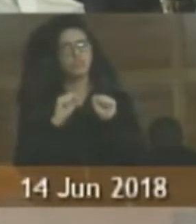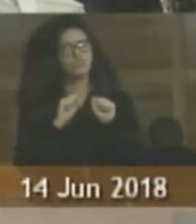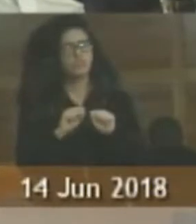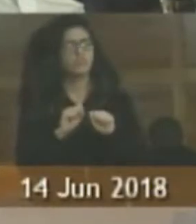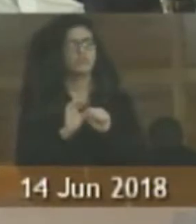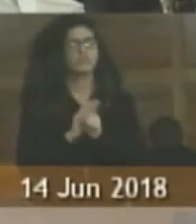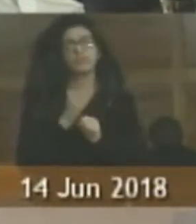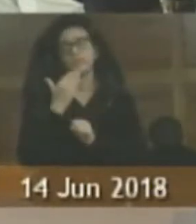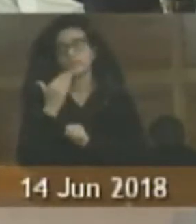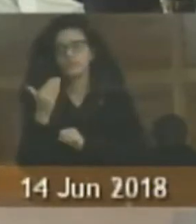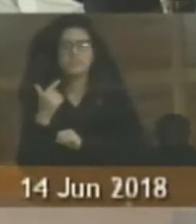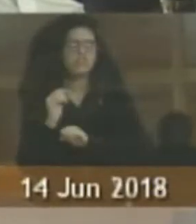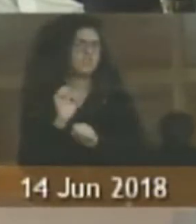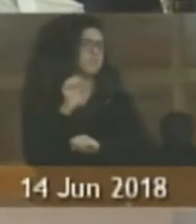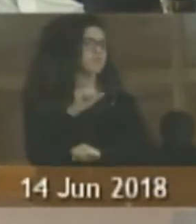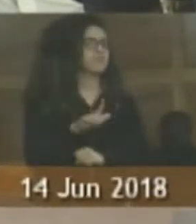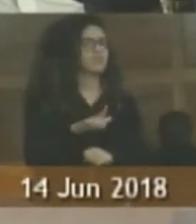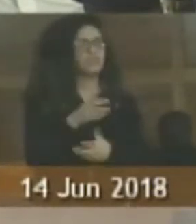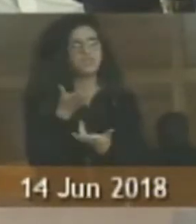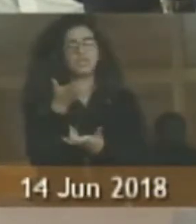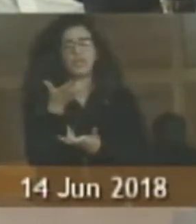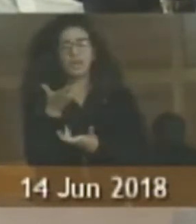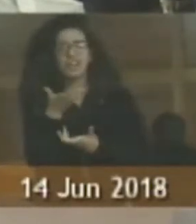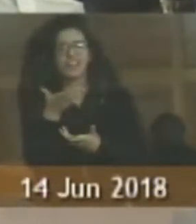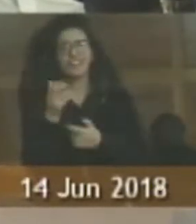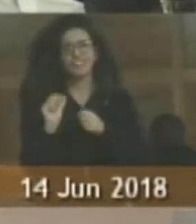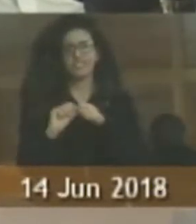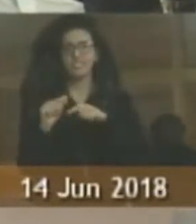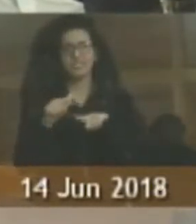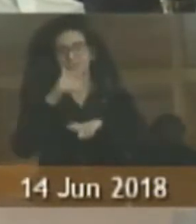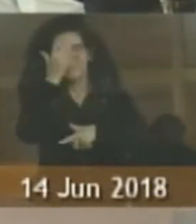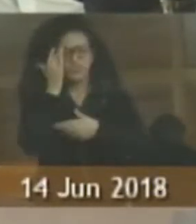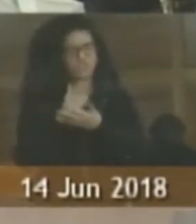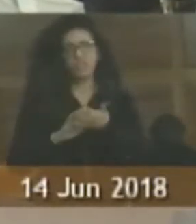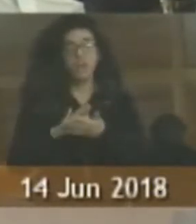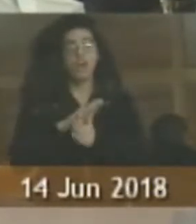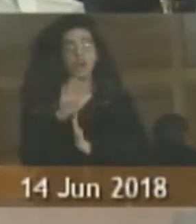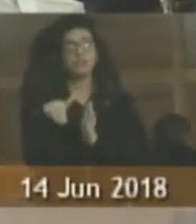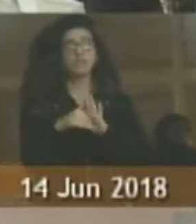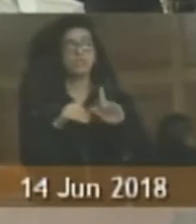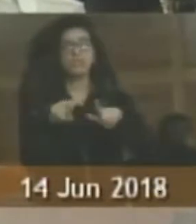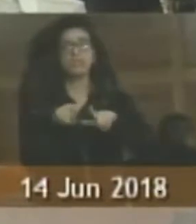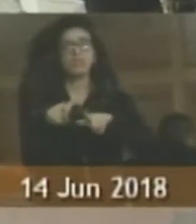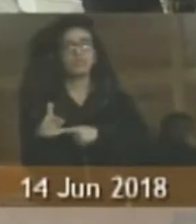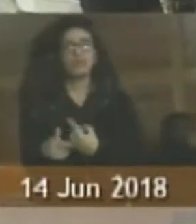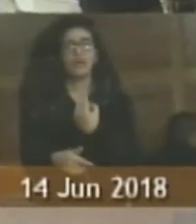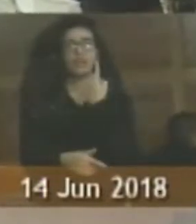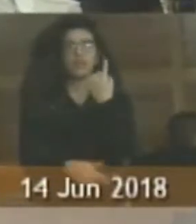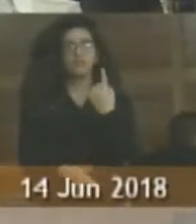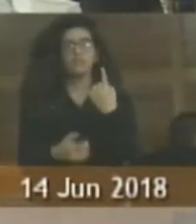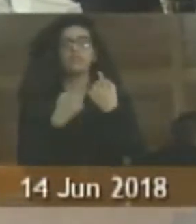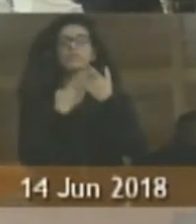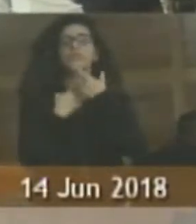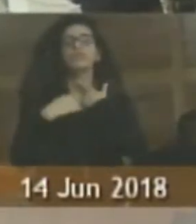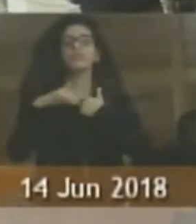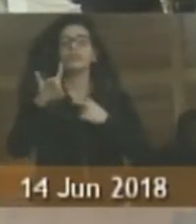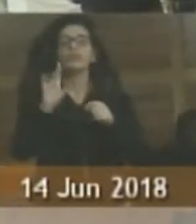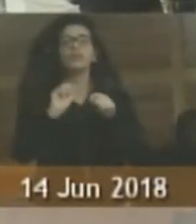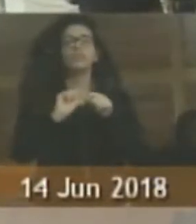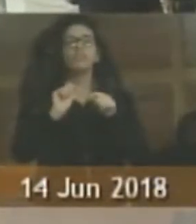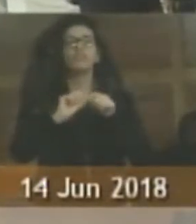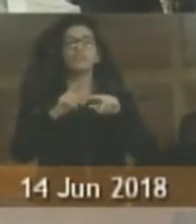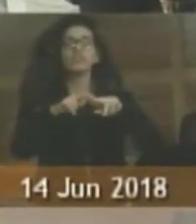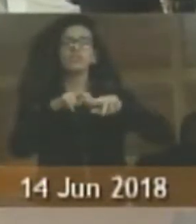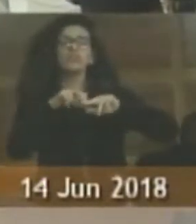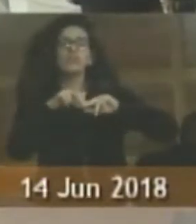antes. Isso aí não é a gente querer se meter no trabalho de ninguém, não. Acho que aqui todos estão trabalhando para o mesmo objetivo, que é fazer pelo município.